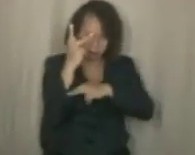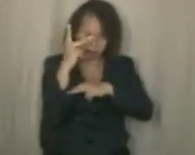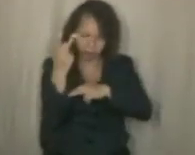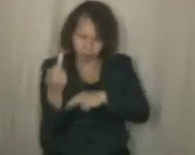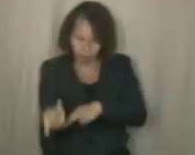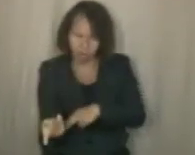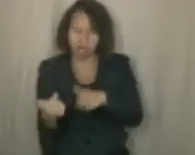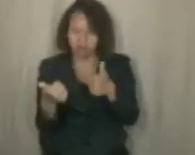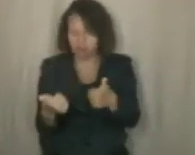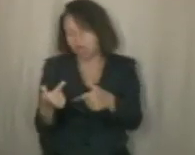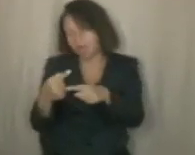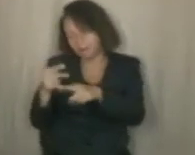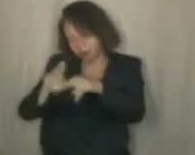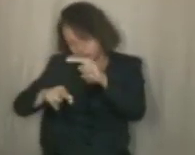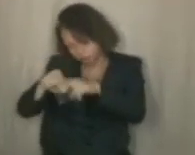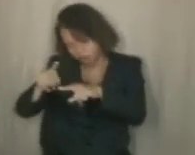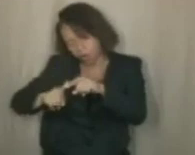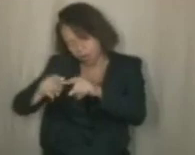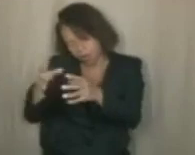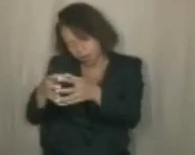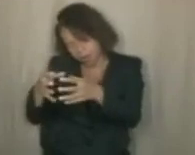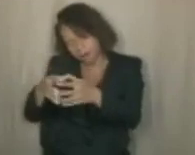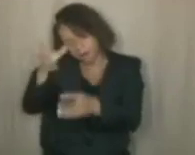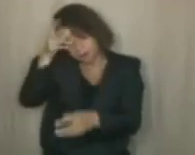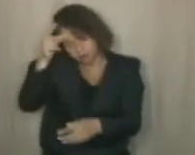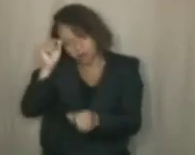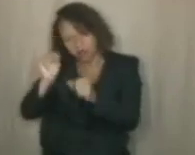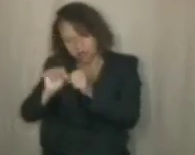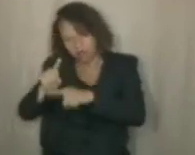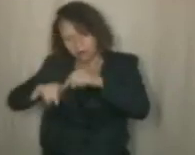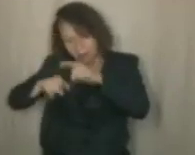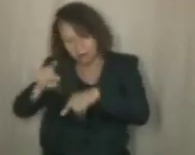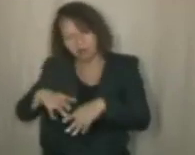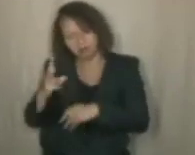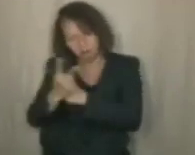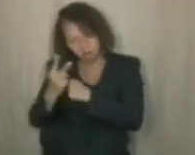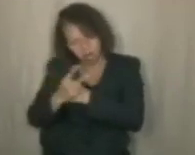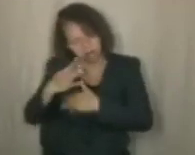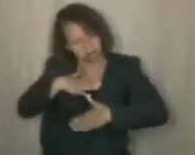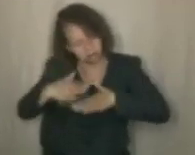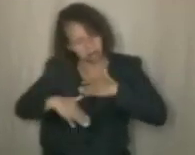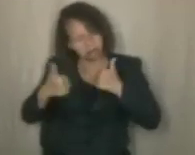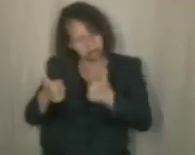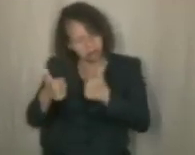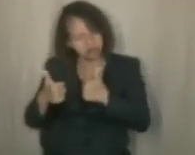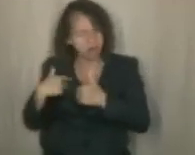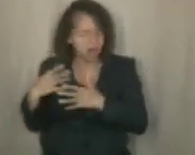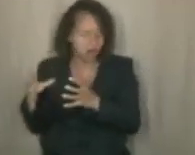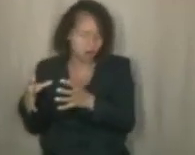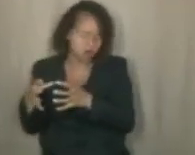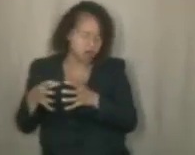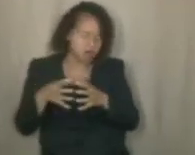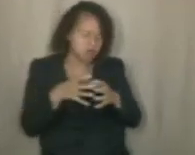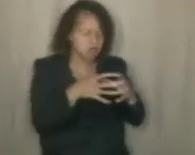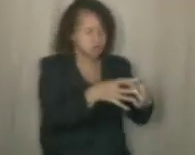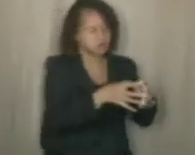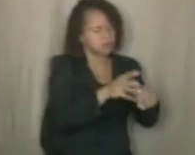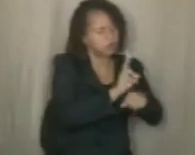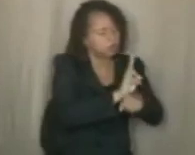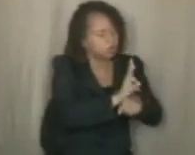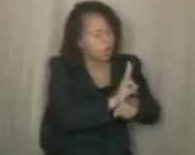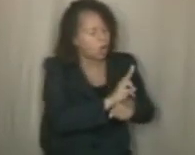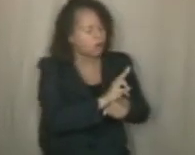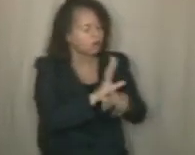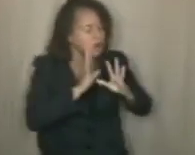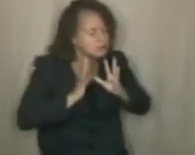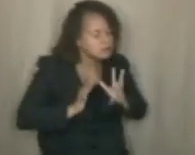da prefeitura que tem os epis equipamentos de proteção seja Defesa Civil seja em Lub a Uber vai lá uma equipe monitora faz a